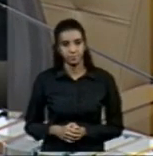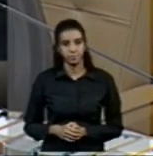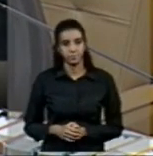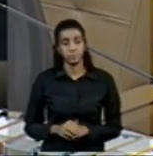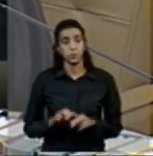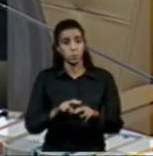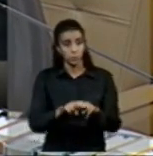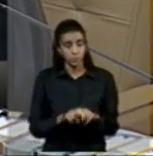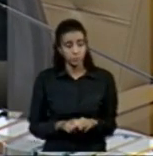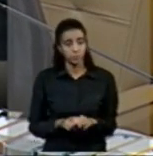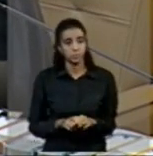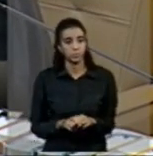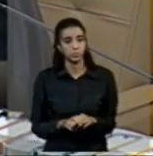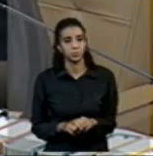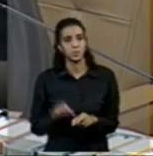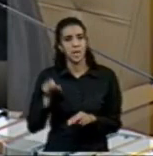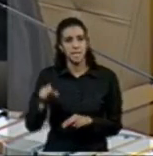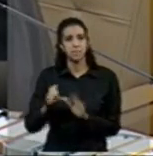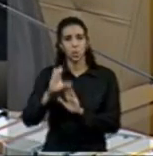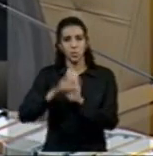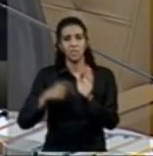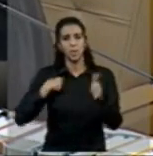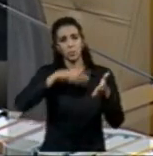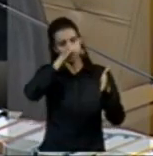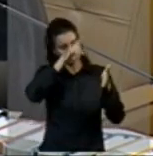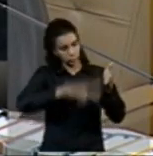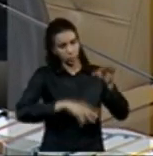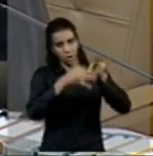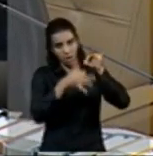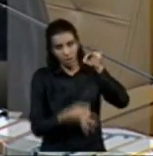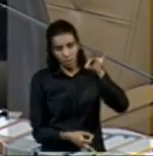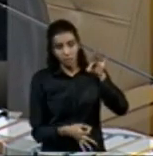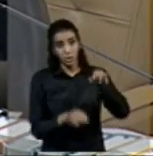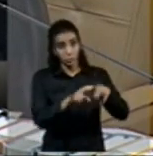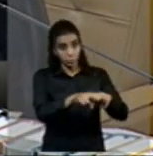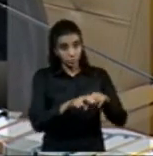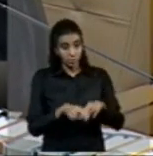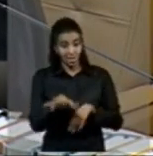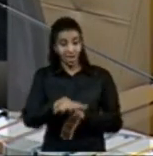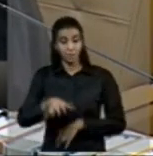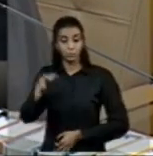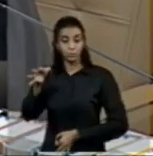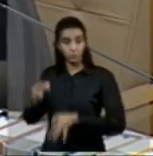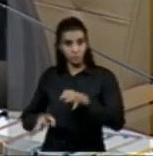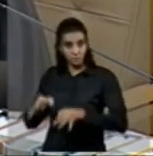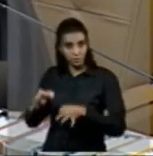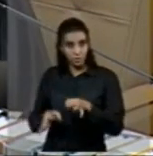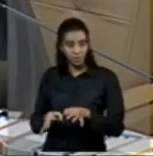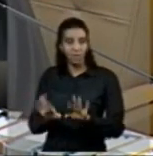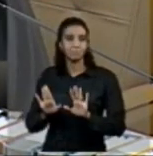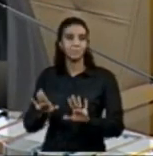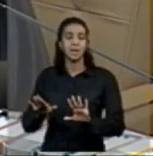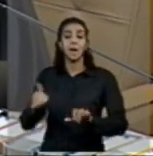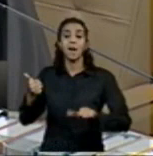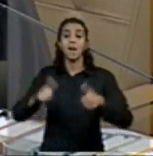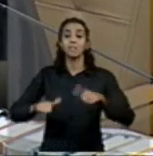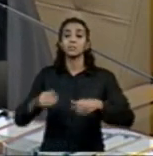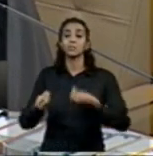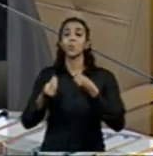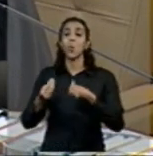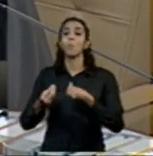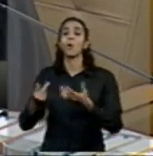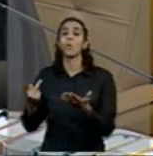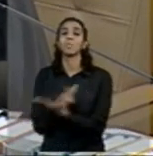dessas formulações conceituais que no campo jurídico se partiu para uma análise do fenômeno,